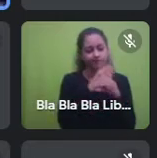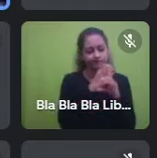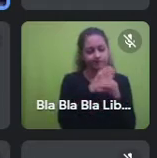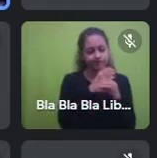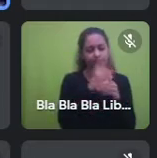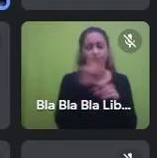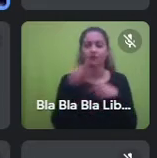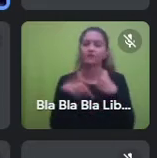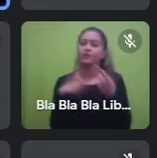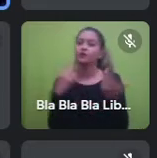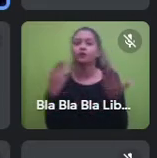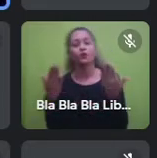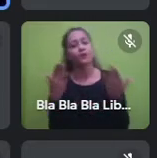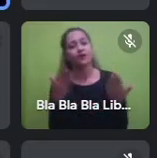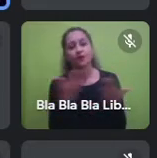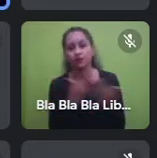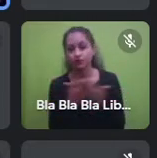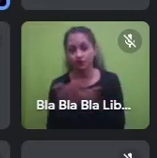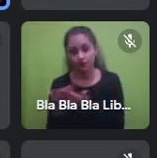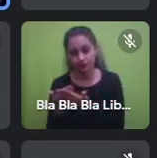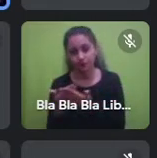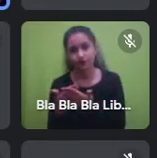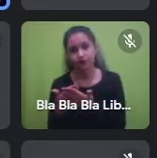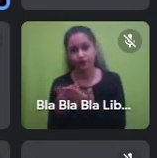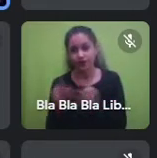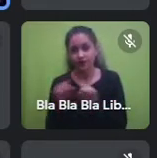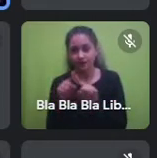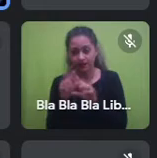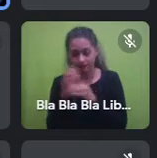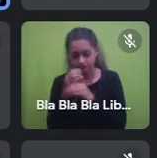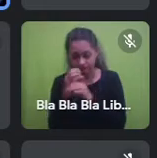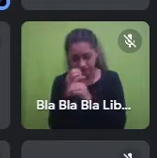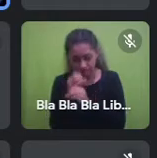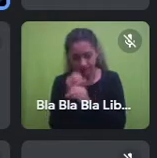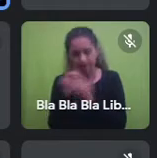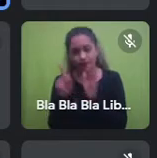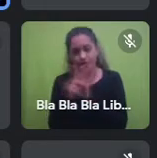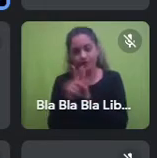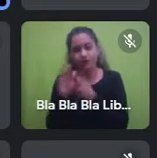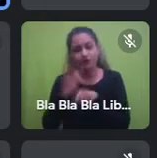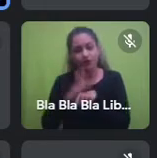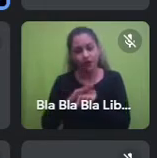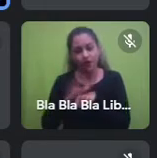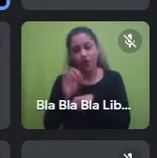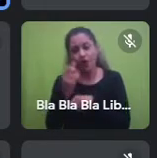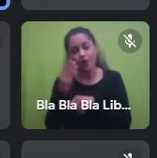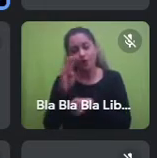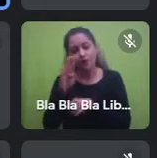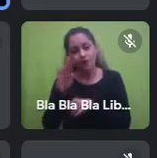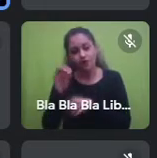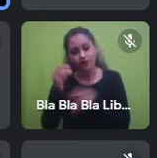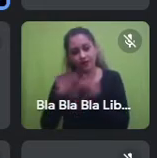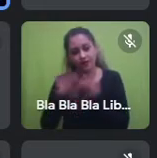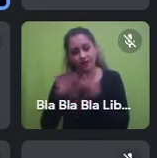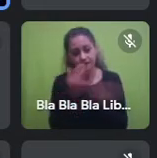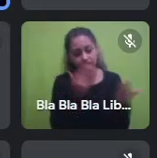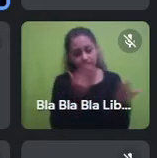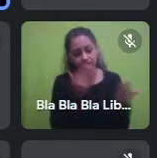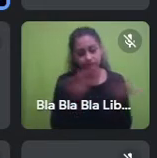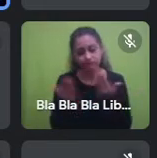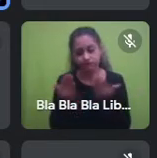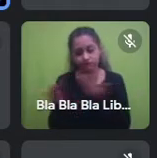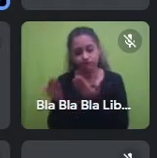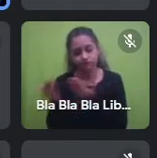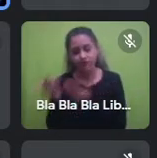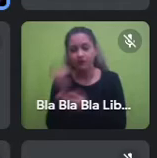macroscopicamente, o que você visualizou microscopicamente na histopatologia ou na bioquímica, para entender como é